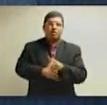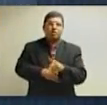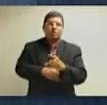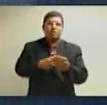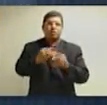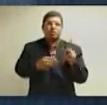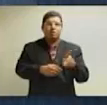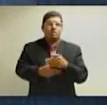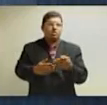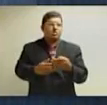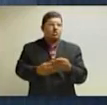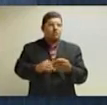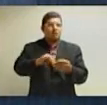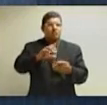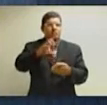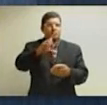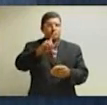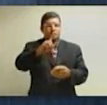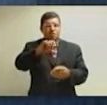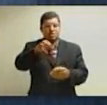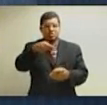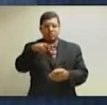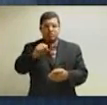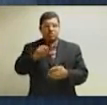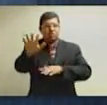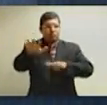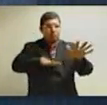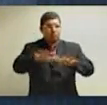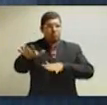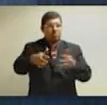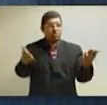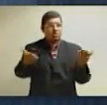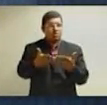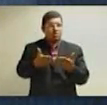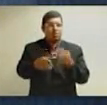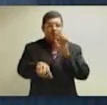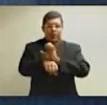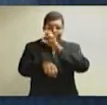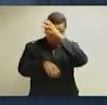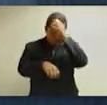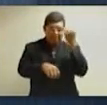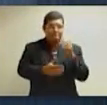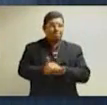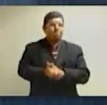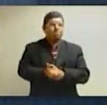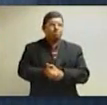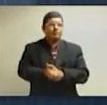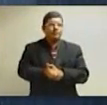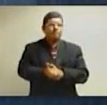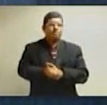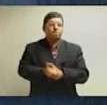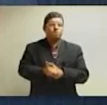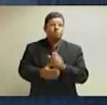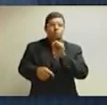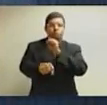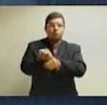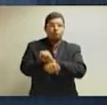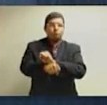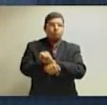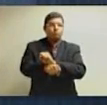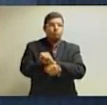como a professora Djanira, que é uma decana do movimento sindical do Estado do Amazonas,